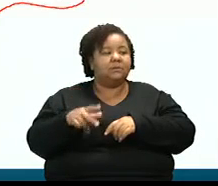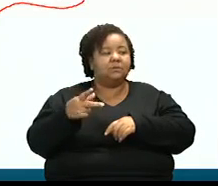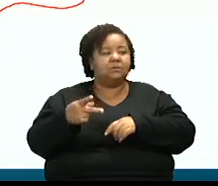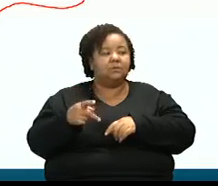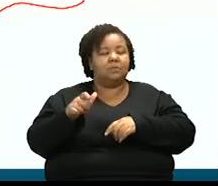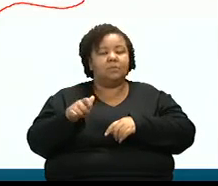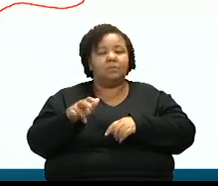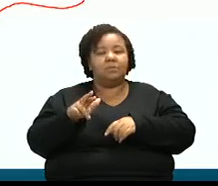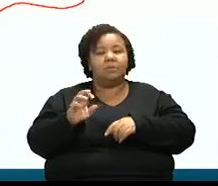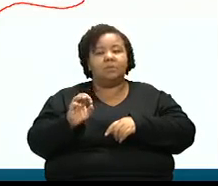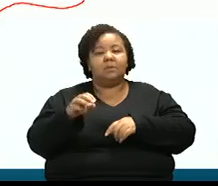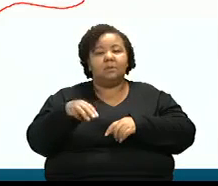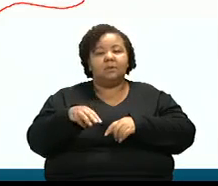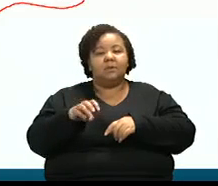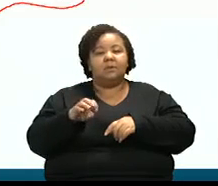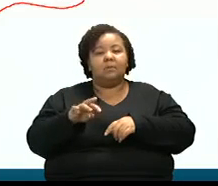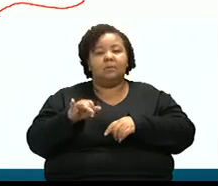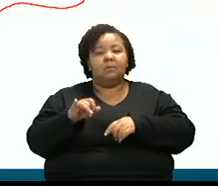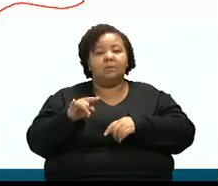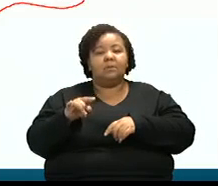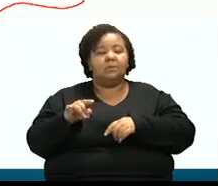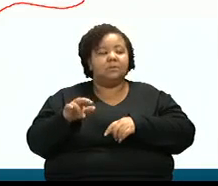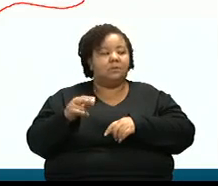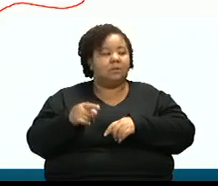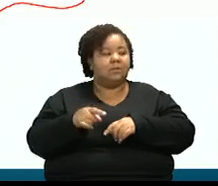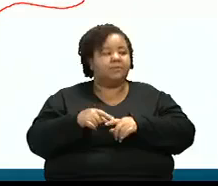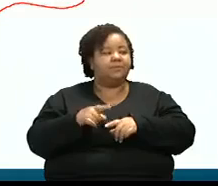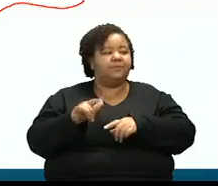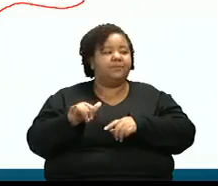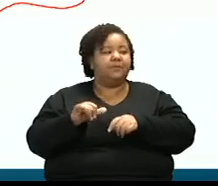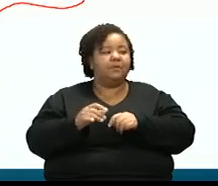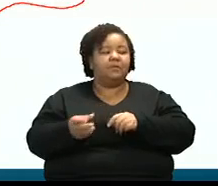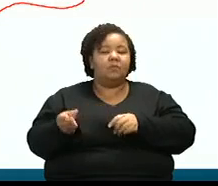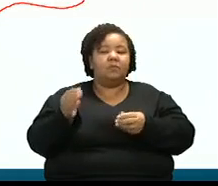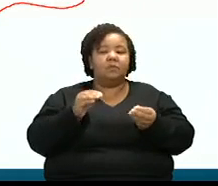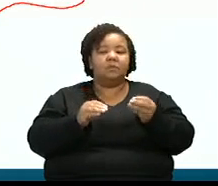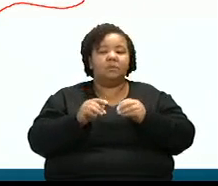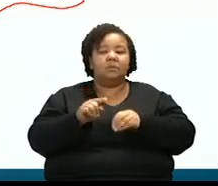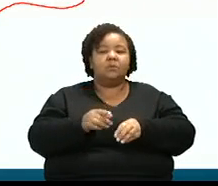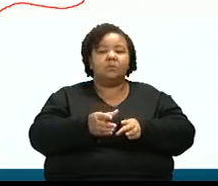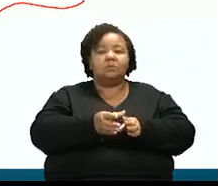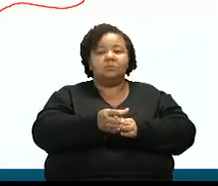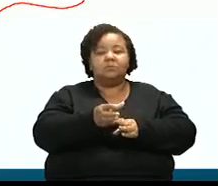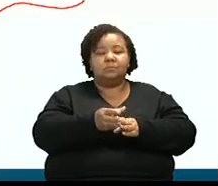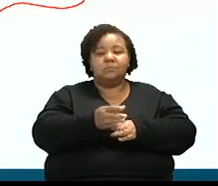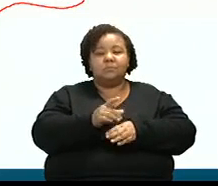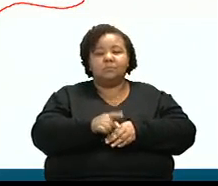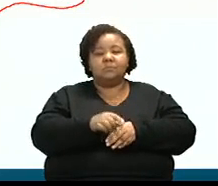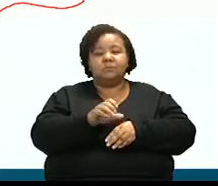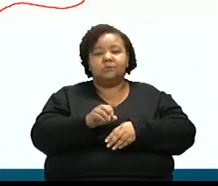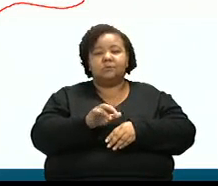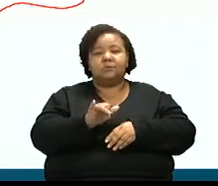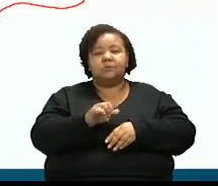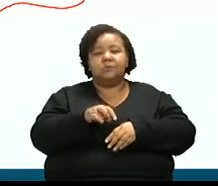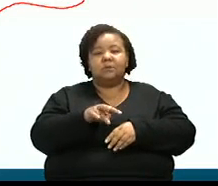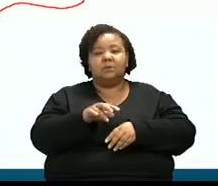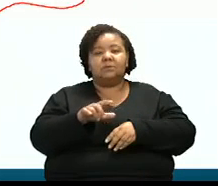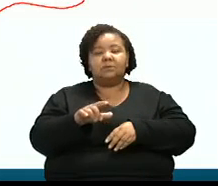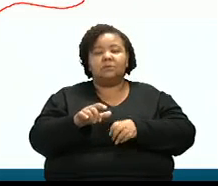preciso expressá-la em função de um único parâmetro. Eu vou atribuir uma orientação, aqui no caso de A até